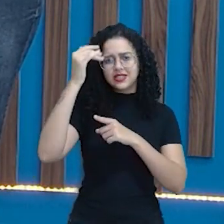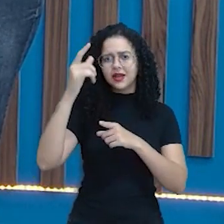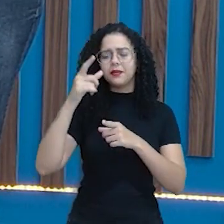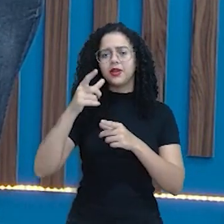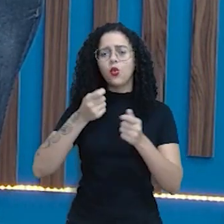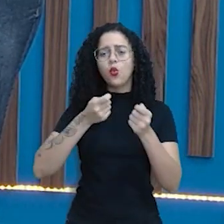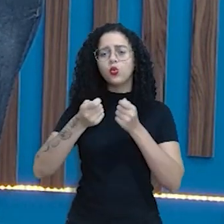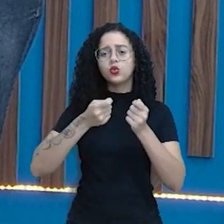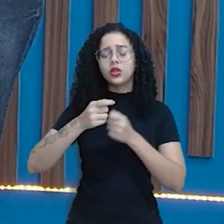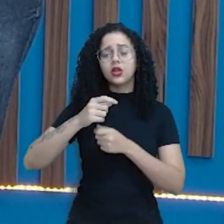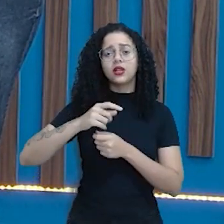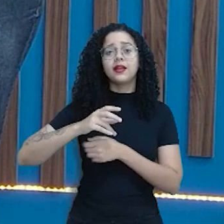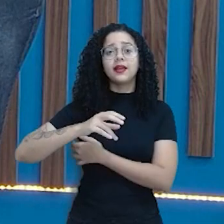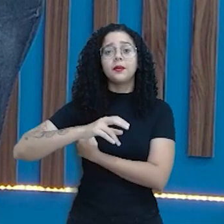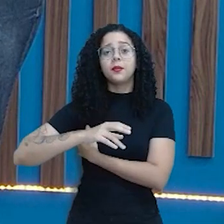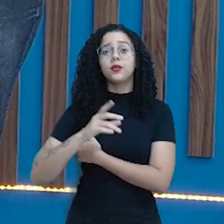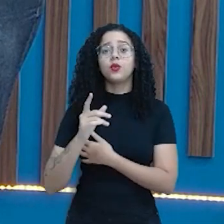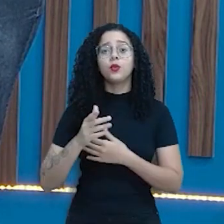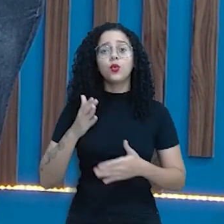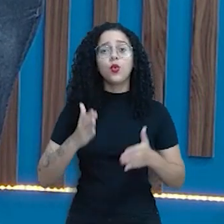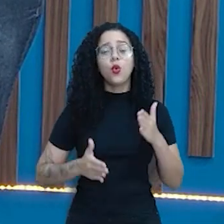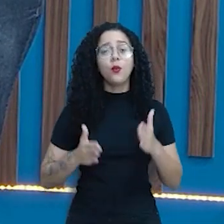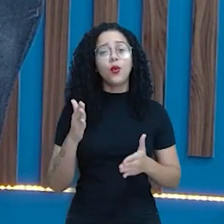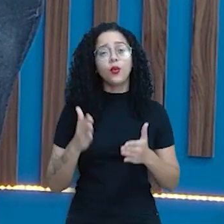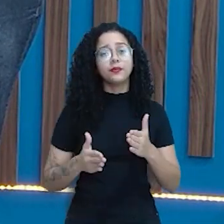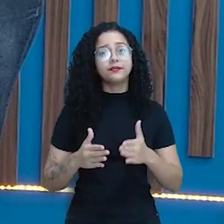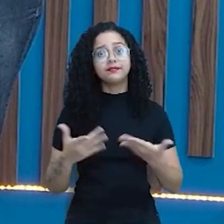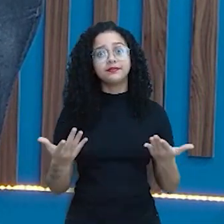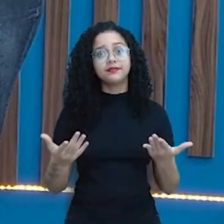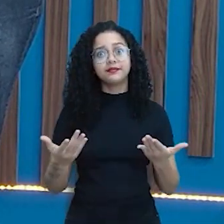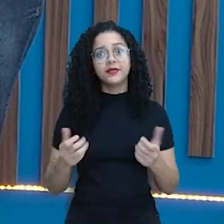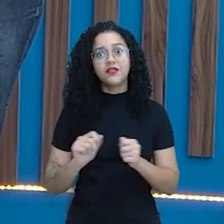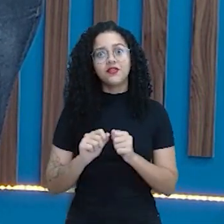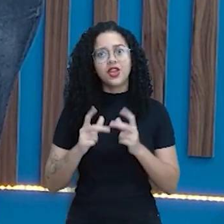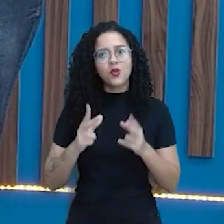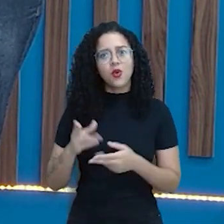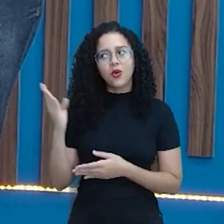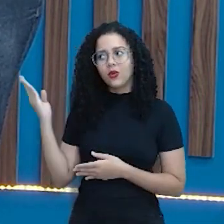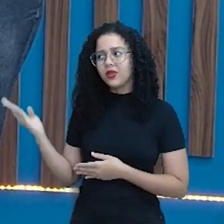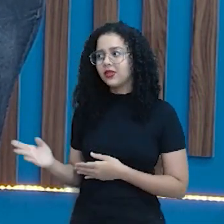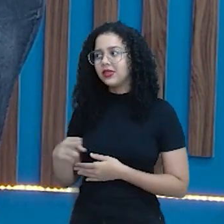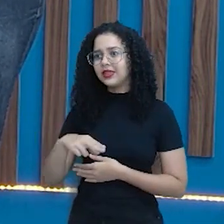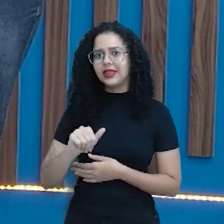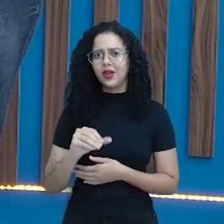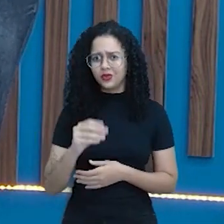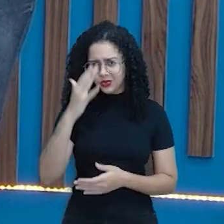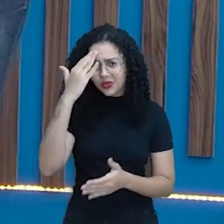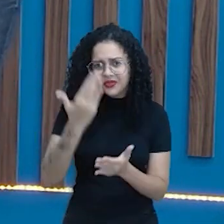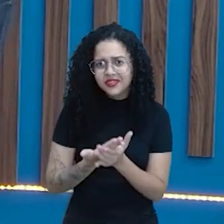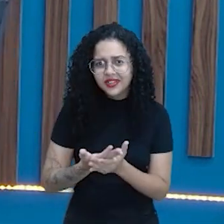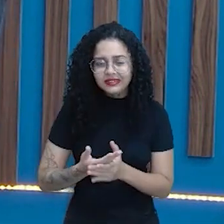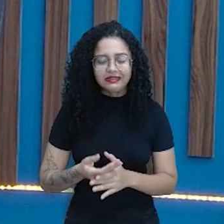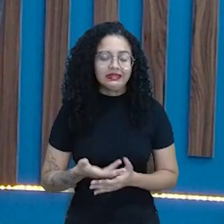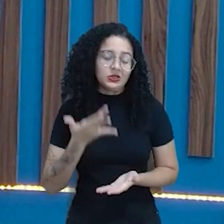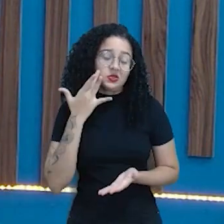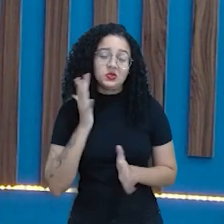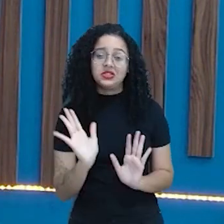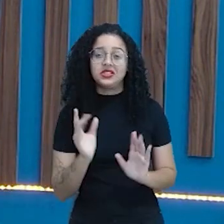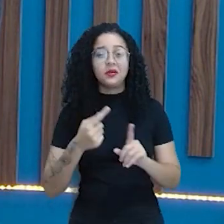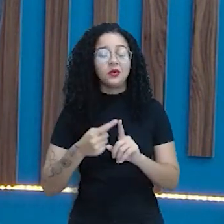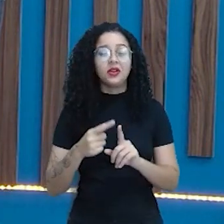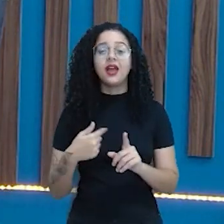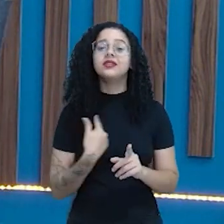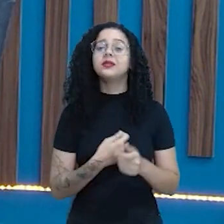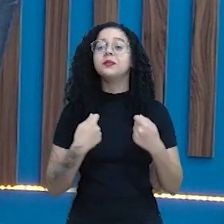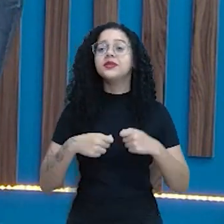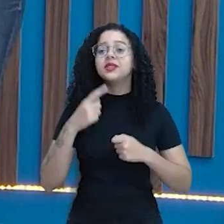seria comandado na viagem toda por um robô feito now. Confiaria? Sei não. Sei não, porque a gente